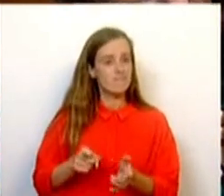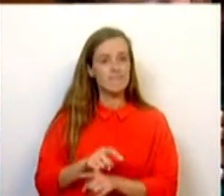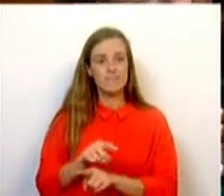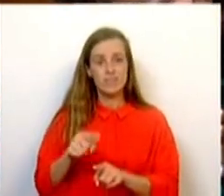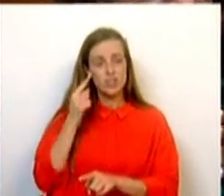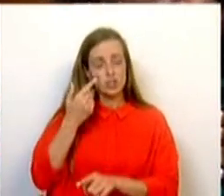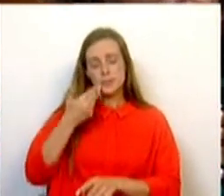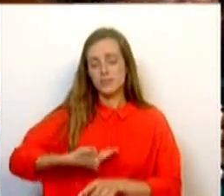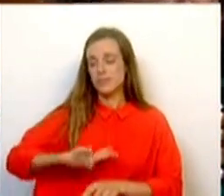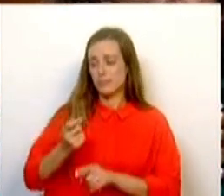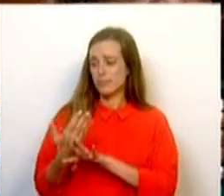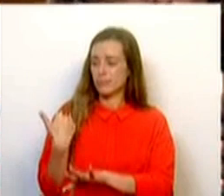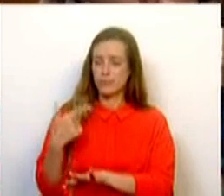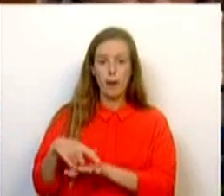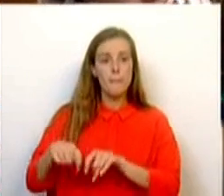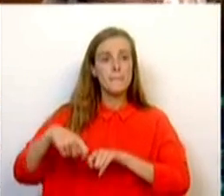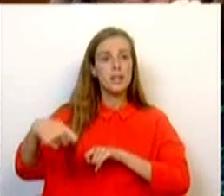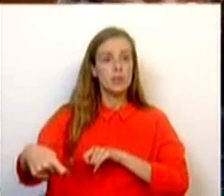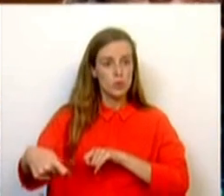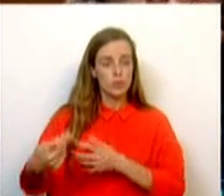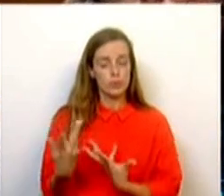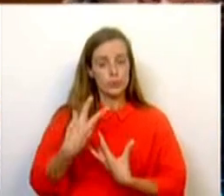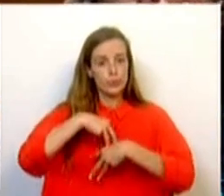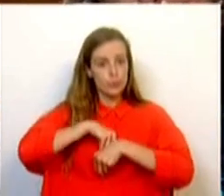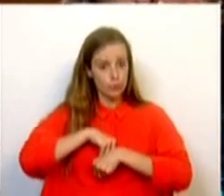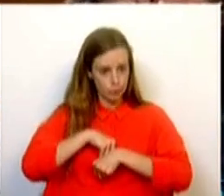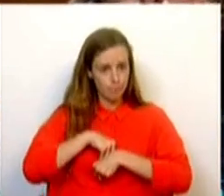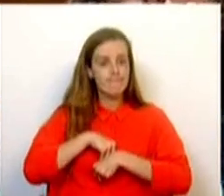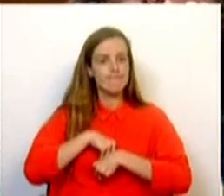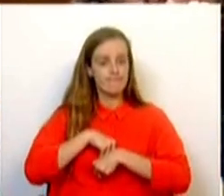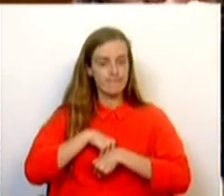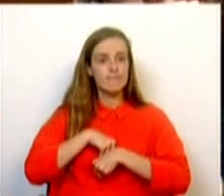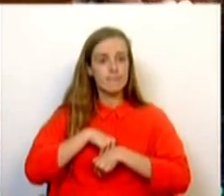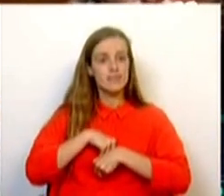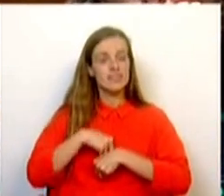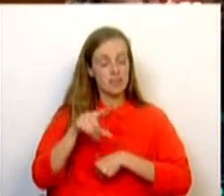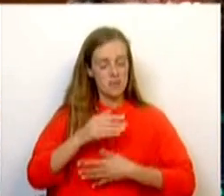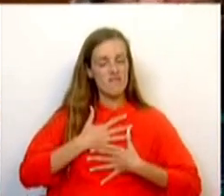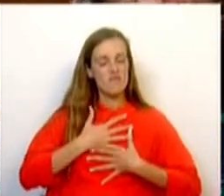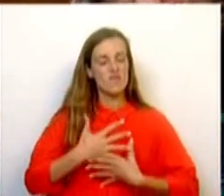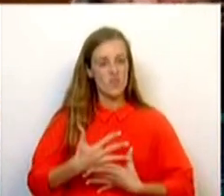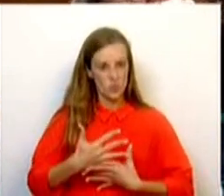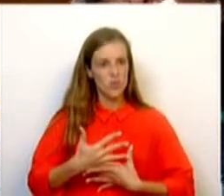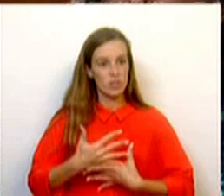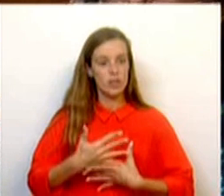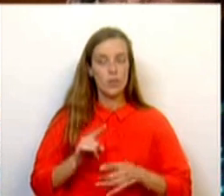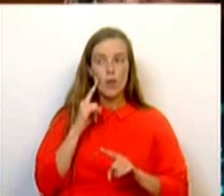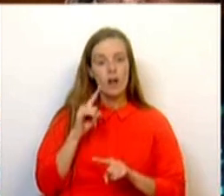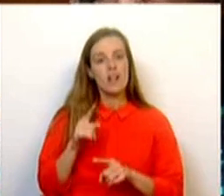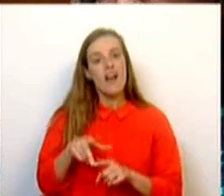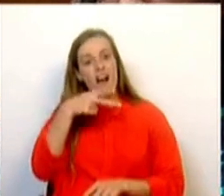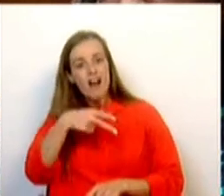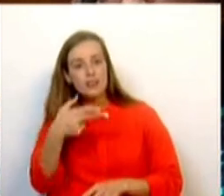experiência recente, de um período mais largo de interiorização e de maturação, e a vontade de denunciar vem com a